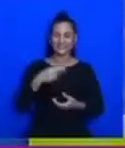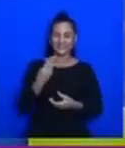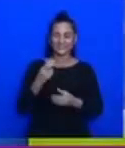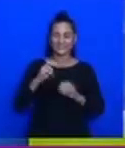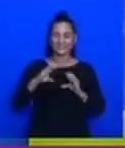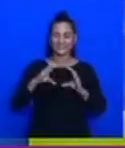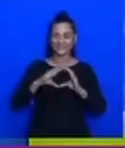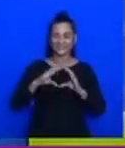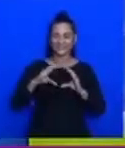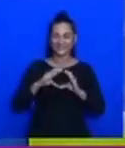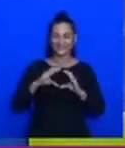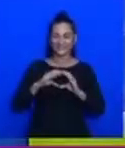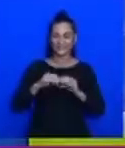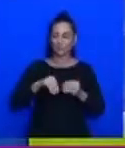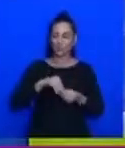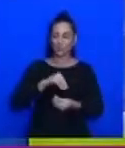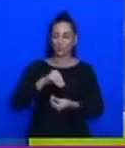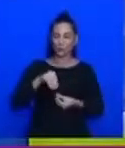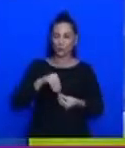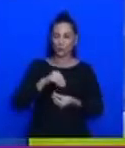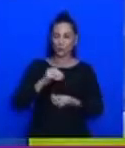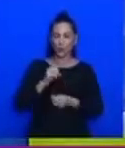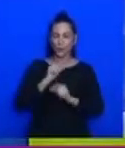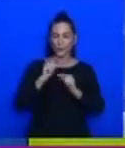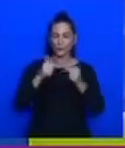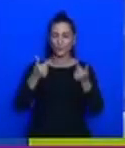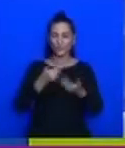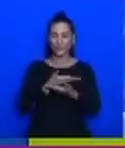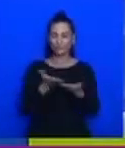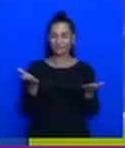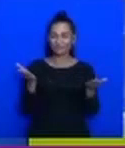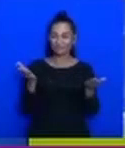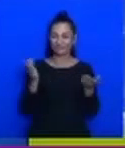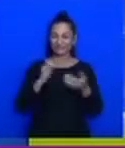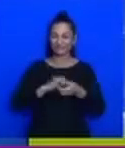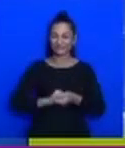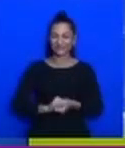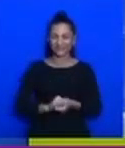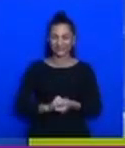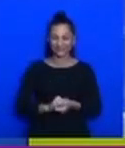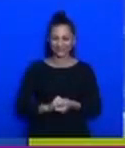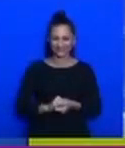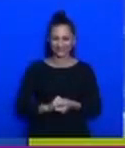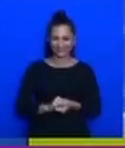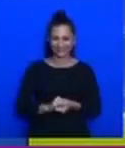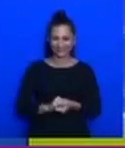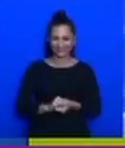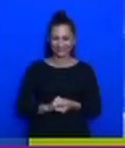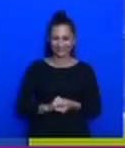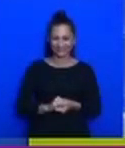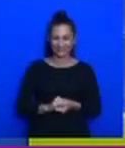25 bolas embaralhando, embaralhando. Muito boa sorte para você que apostou.